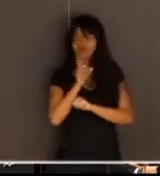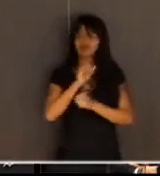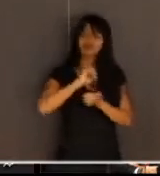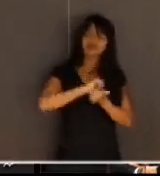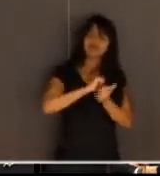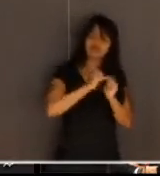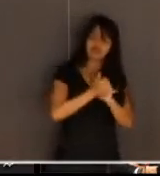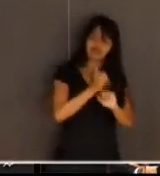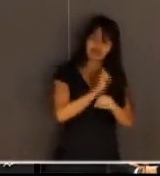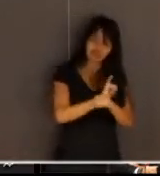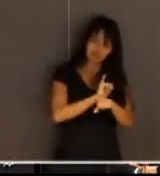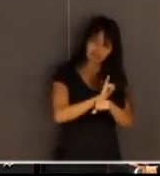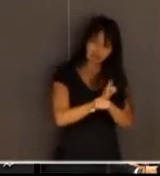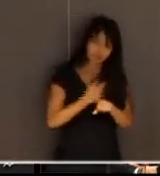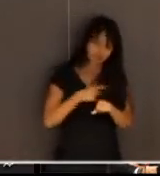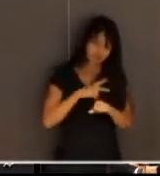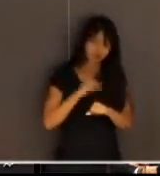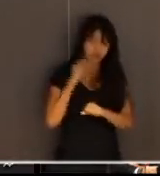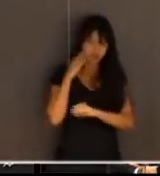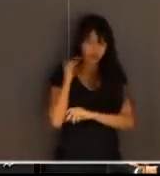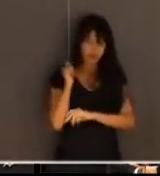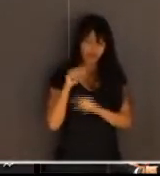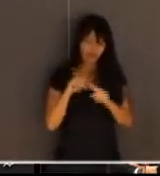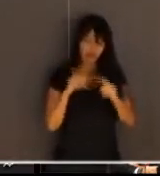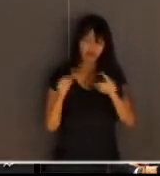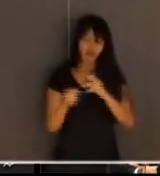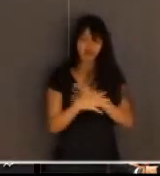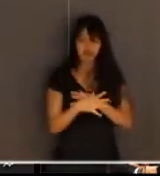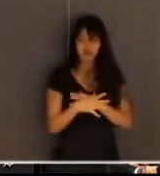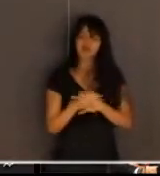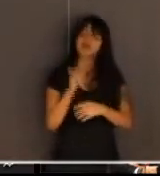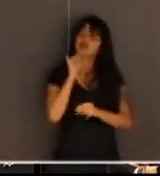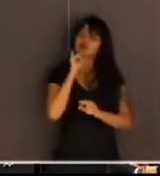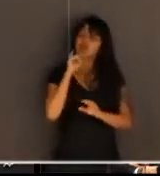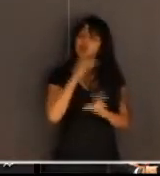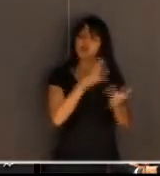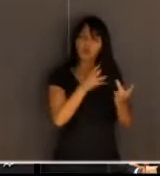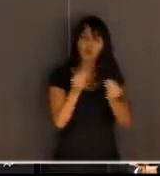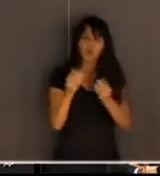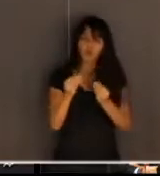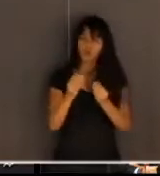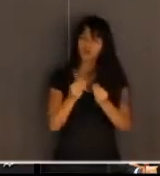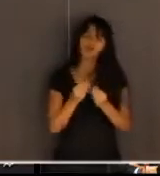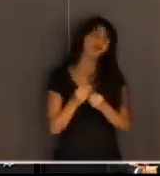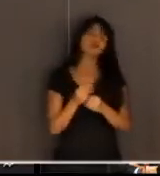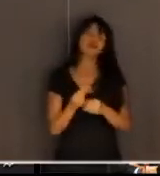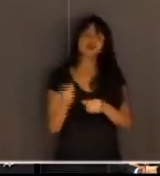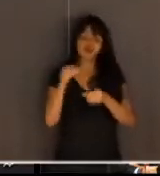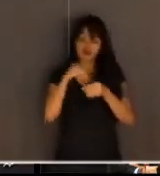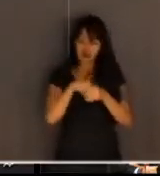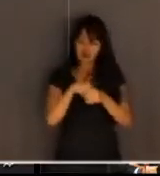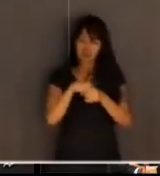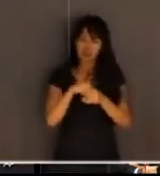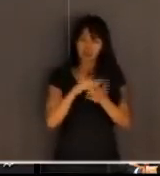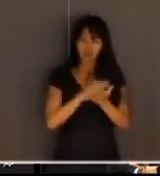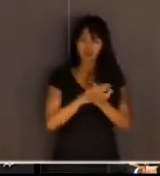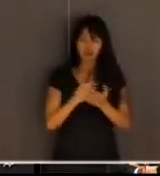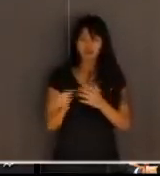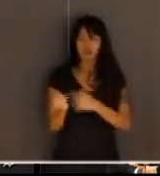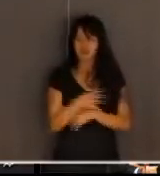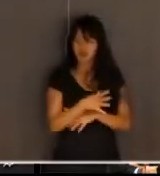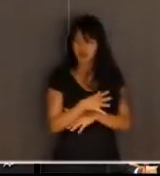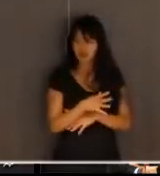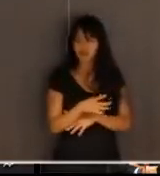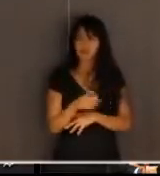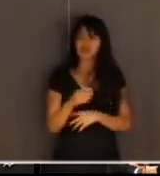disso. Mas há uma nova geração de procuradores, muitos dos quais egressos do Tribunal do Júri, e por